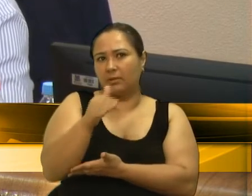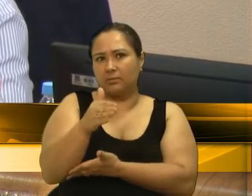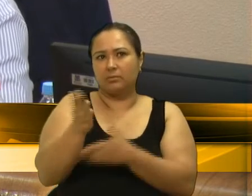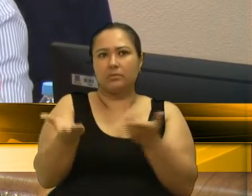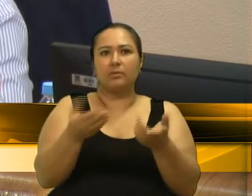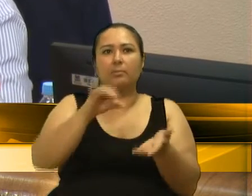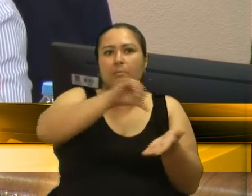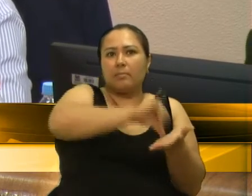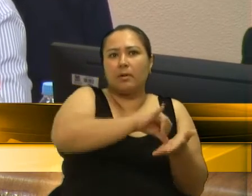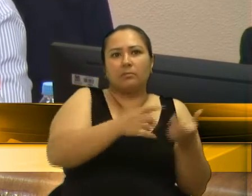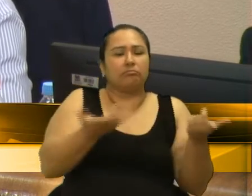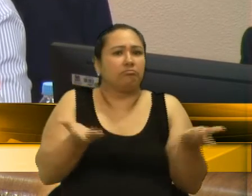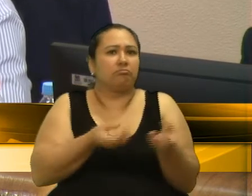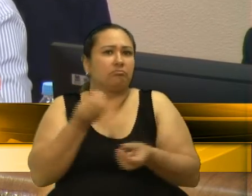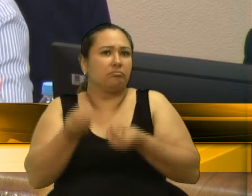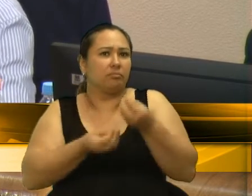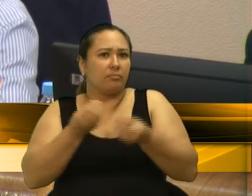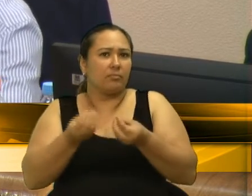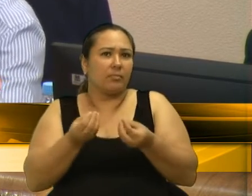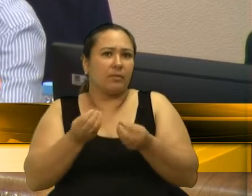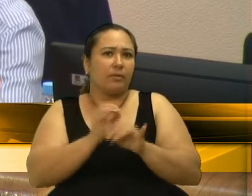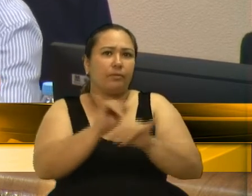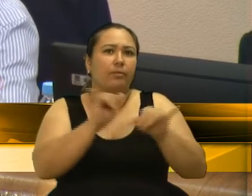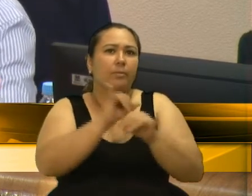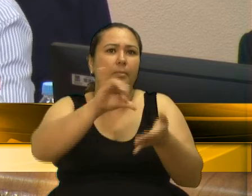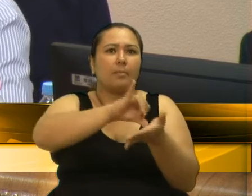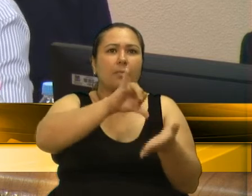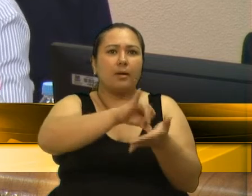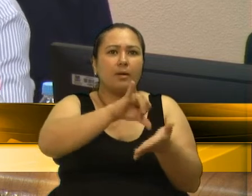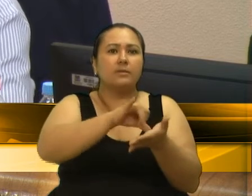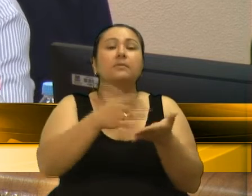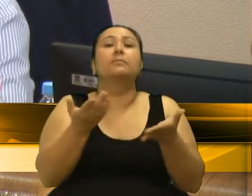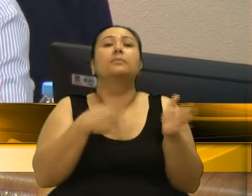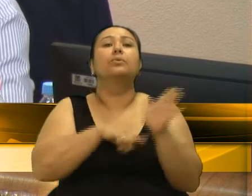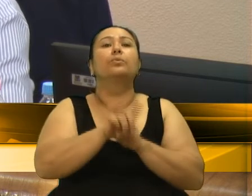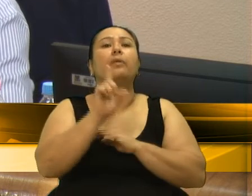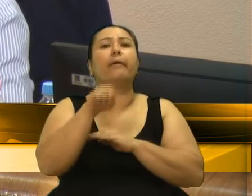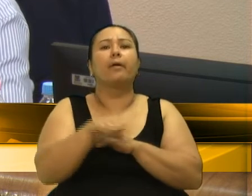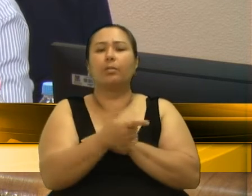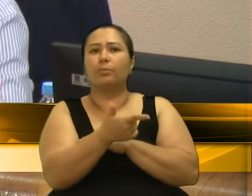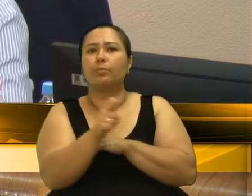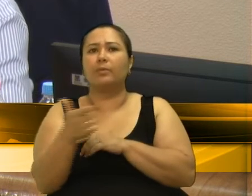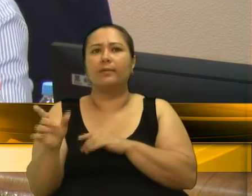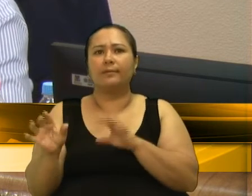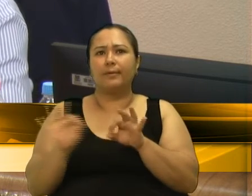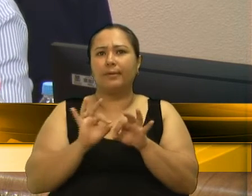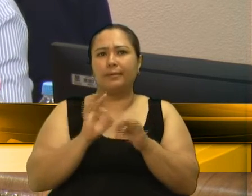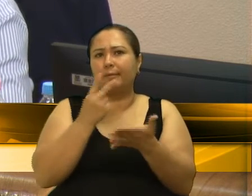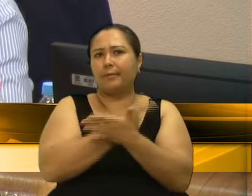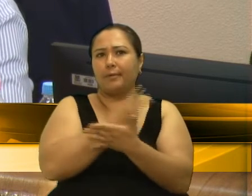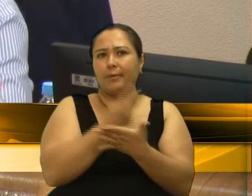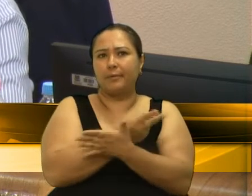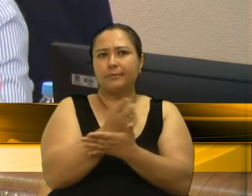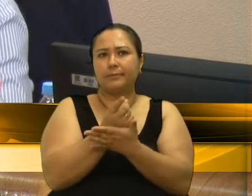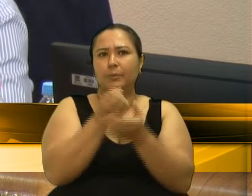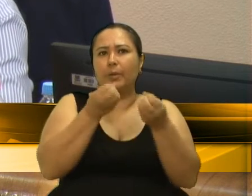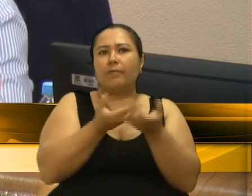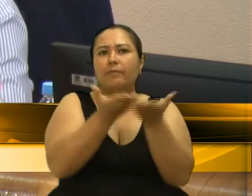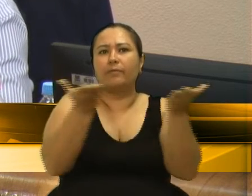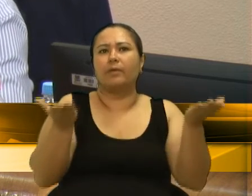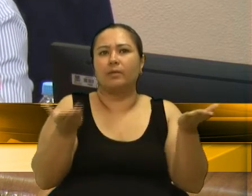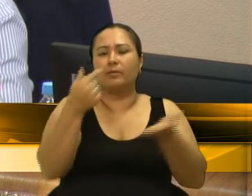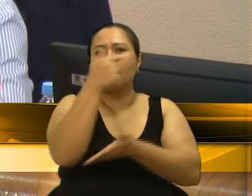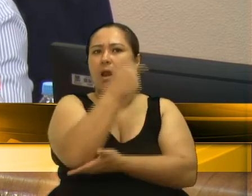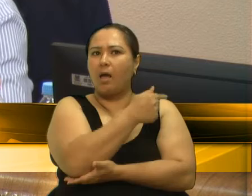que foi evidenciado um projeto para reformular a praça, então a pergunta que fica é: não teve o ápice de ter o evento lá realizado por conta